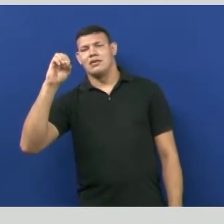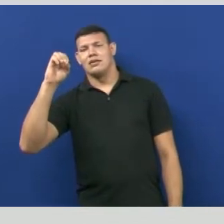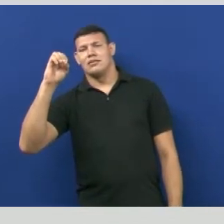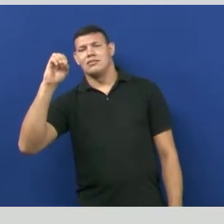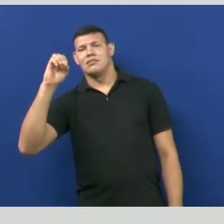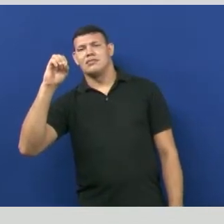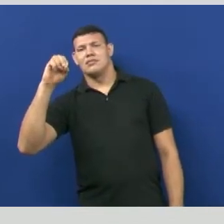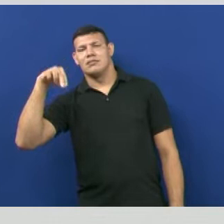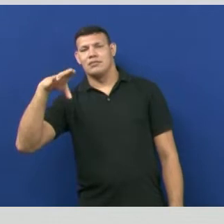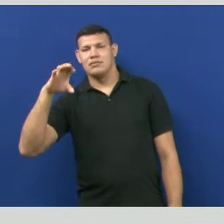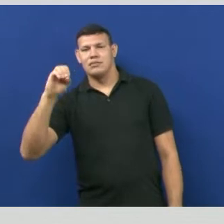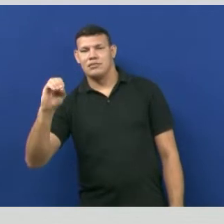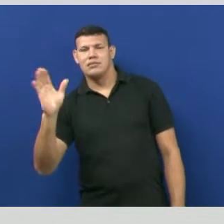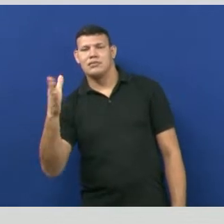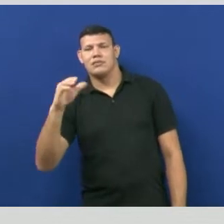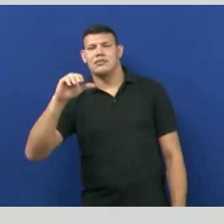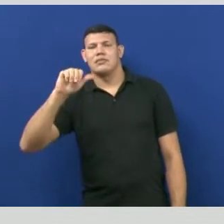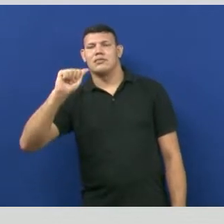alceno,